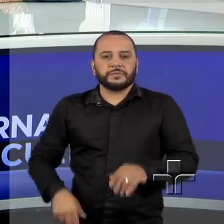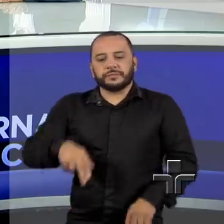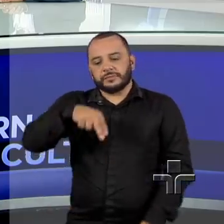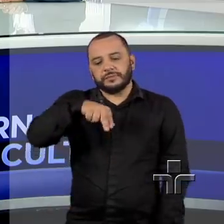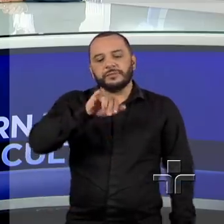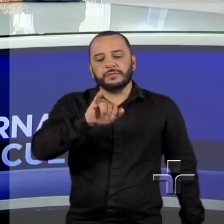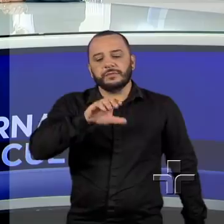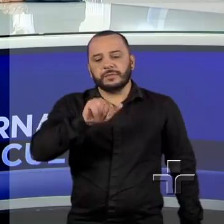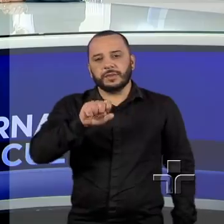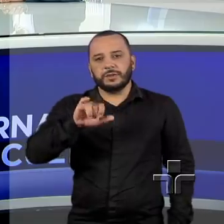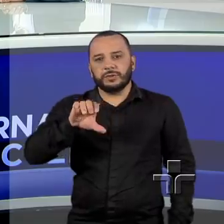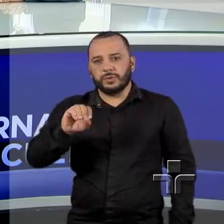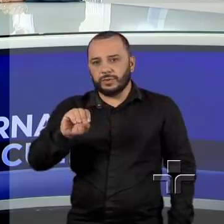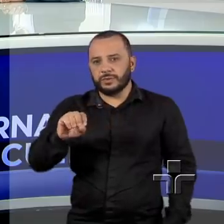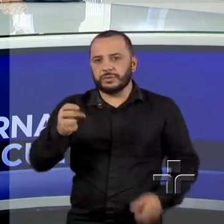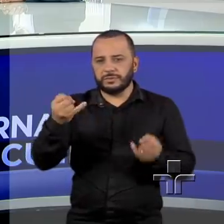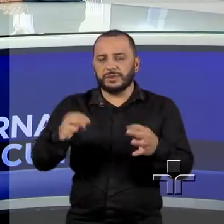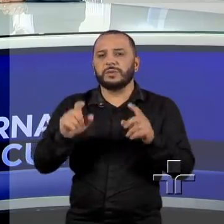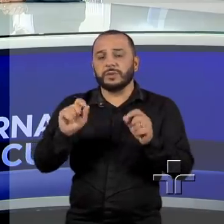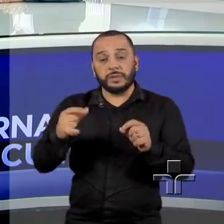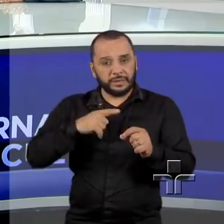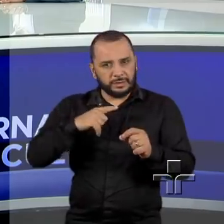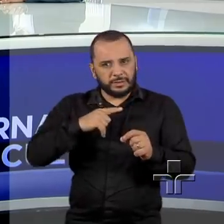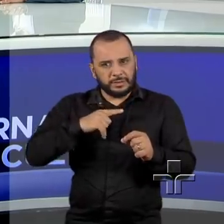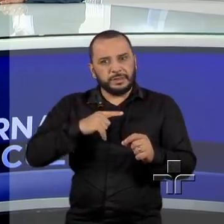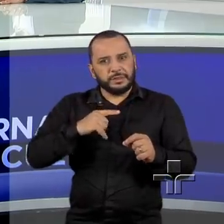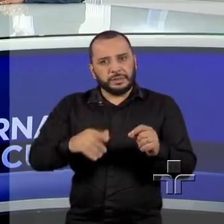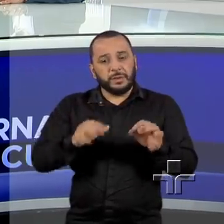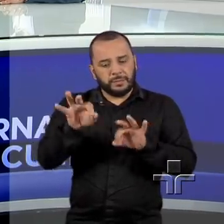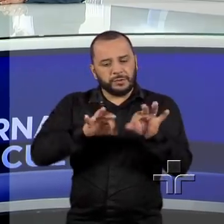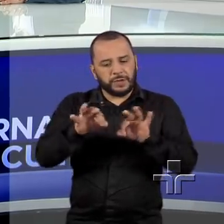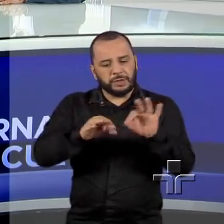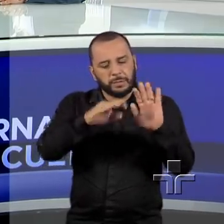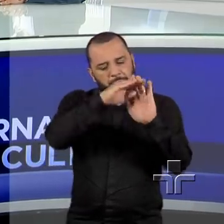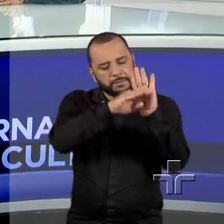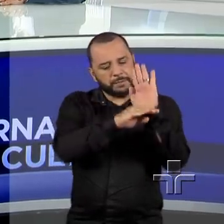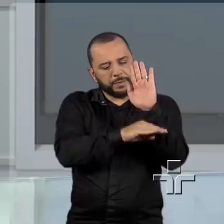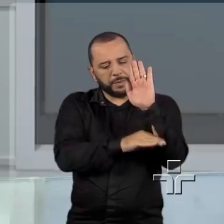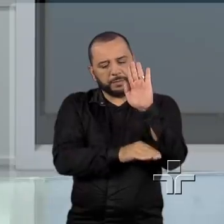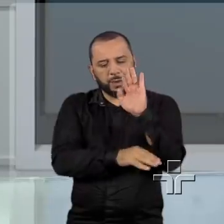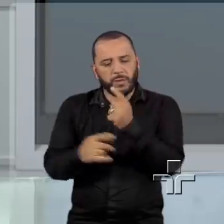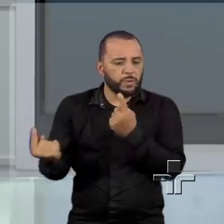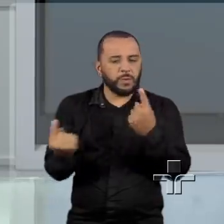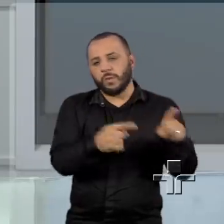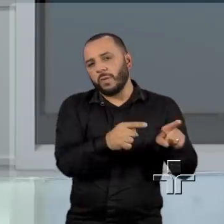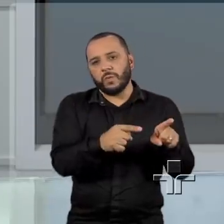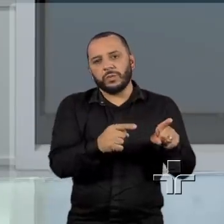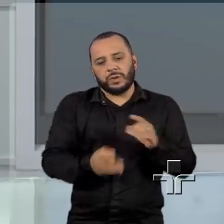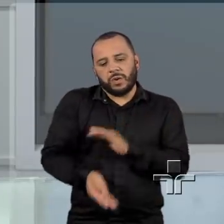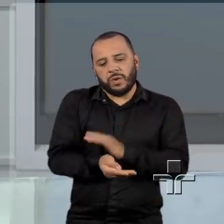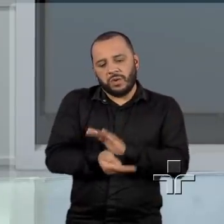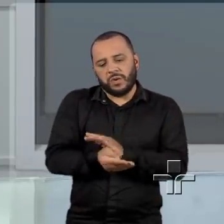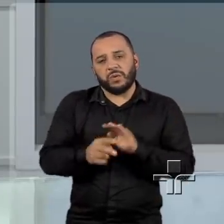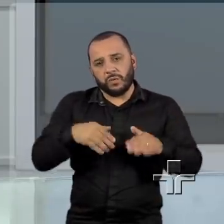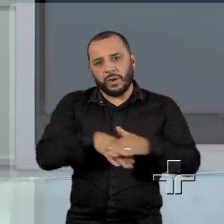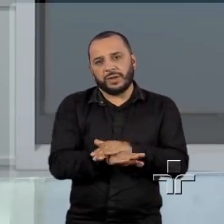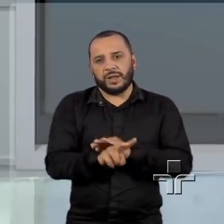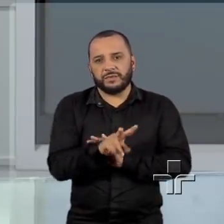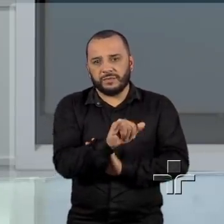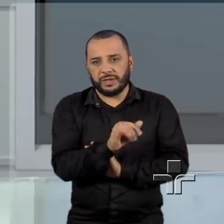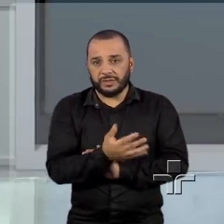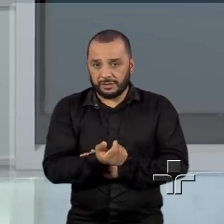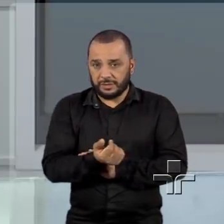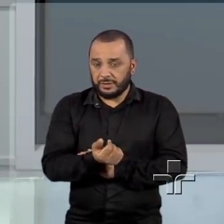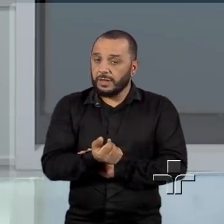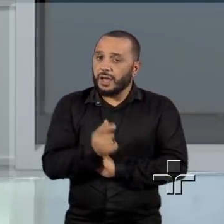Nicásio, Karnal, dizendo que o pacote anticorrupção vai para a gaveta. É uma profecia e as profecias, elas